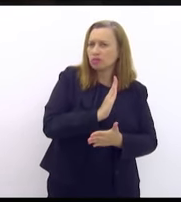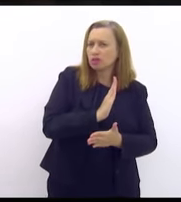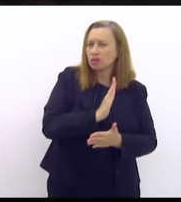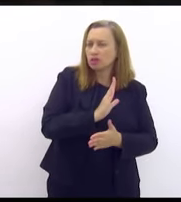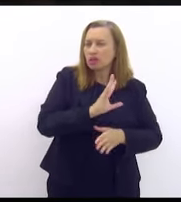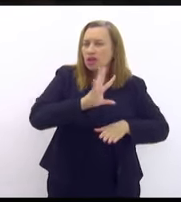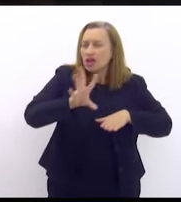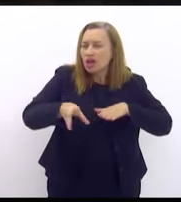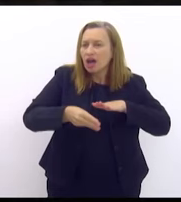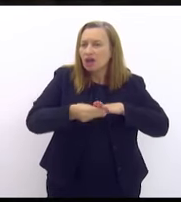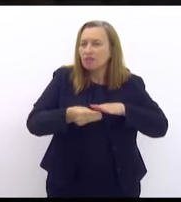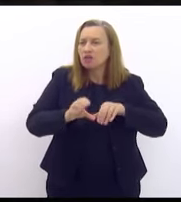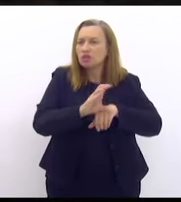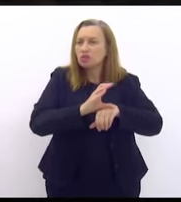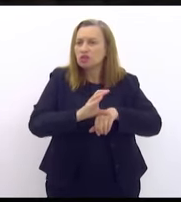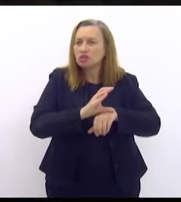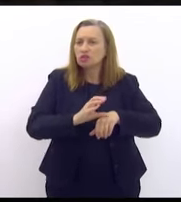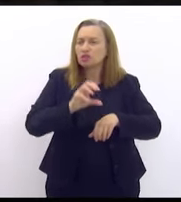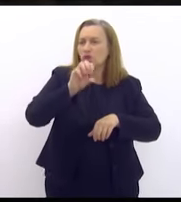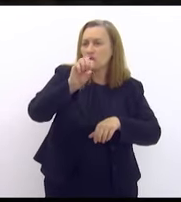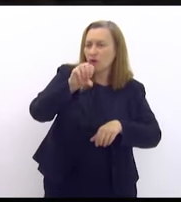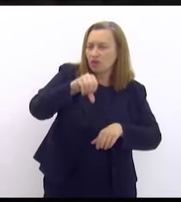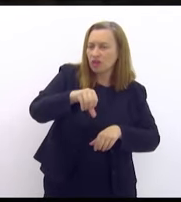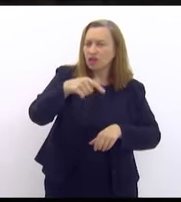emenda constitucional 92 de